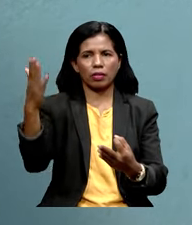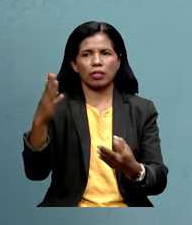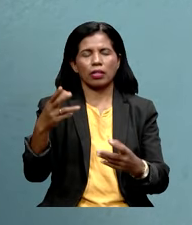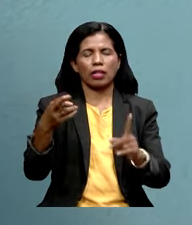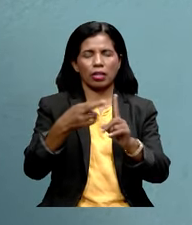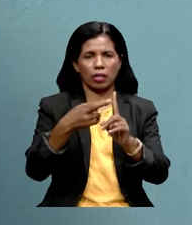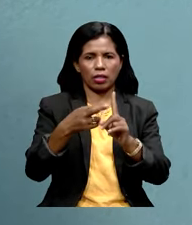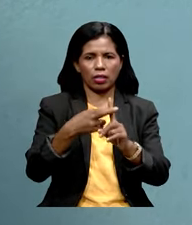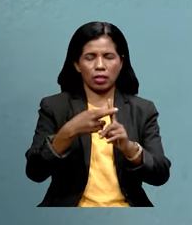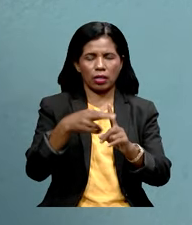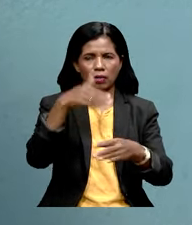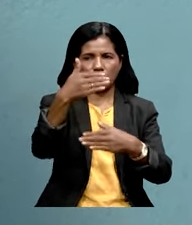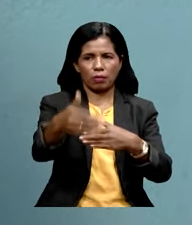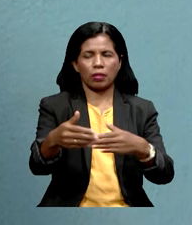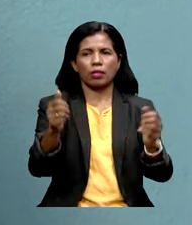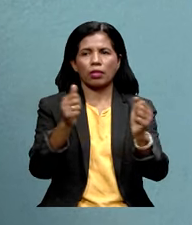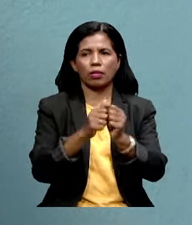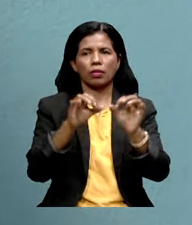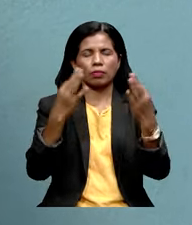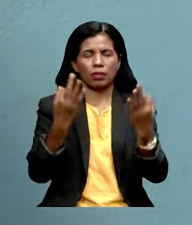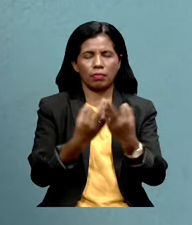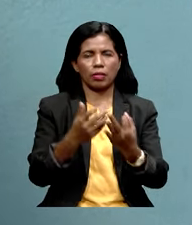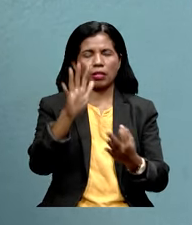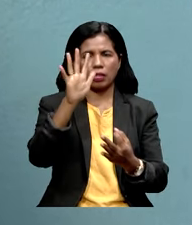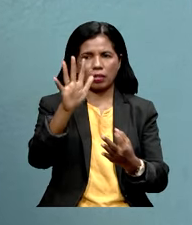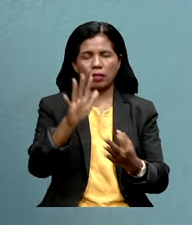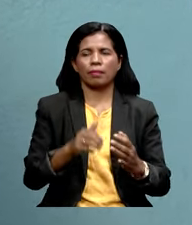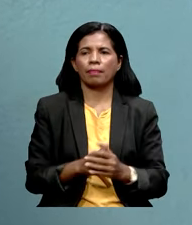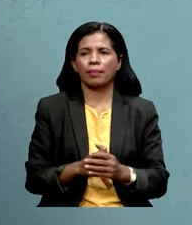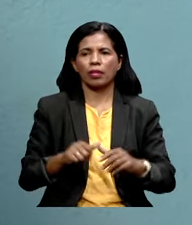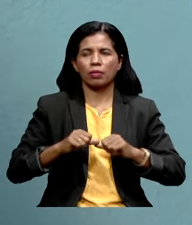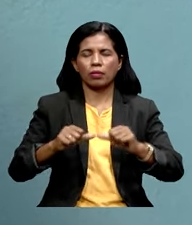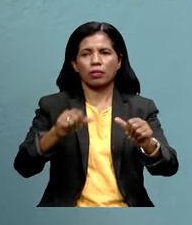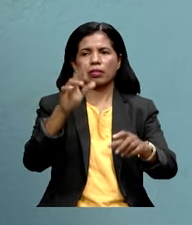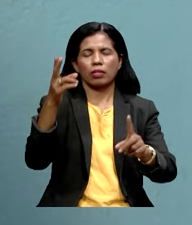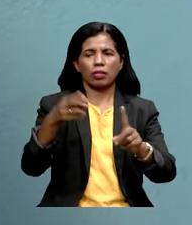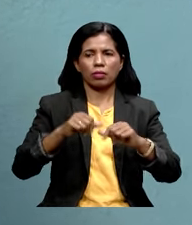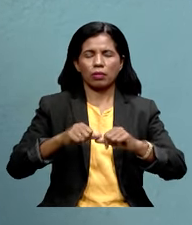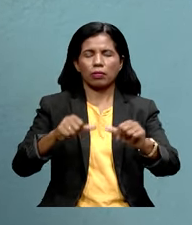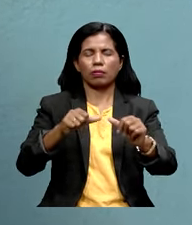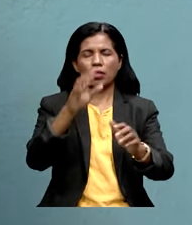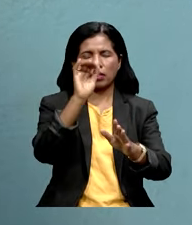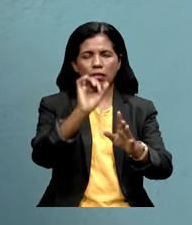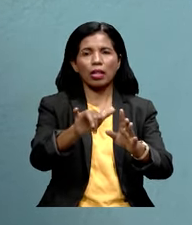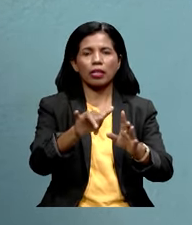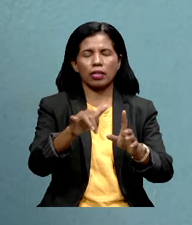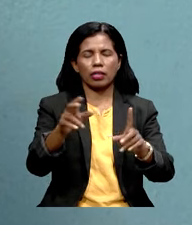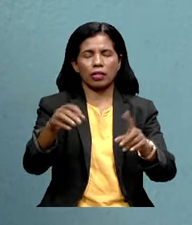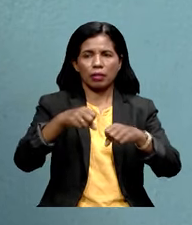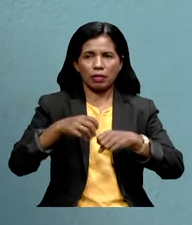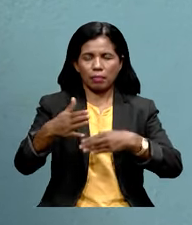ne ho umakai ni mana be maka continua hele tas ni bu ho